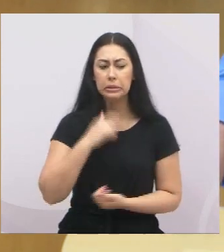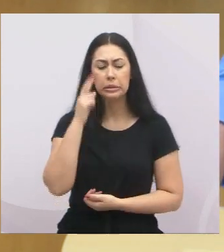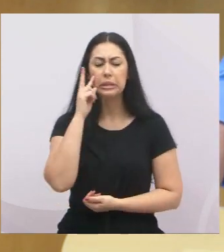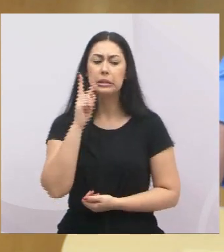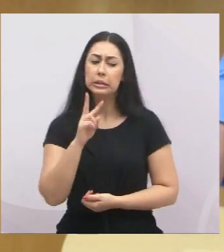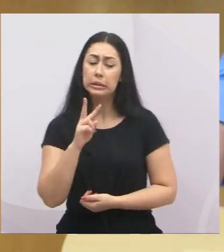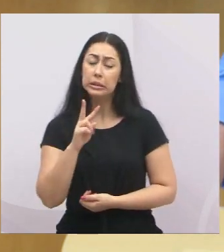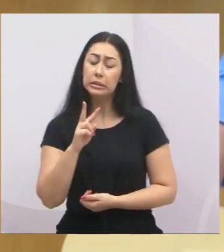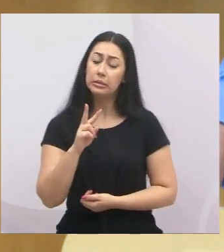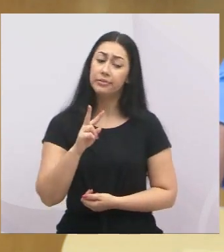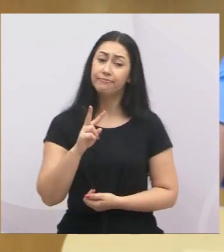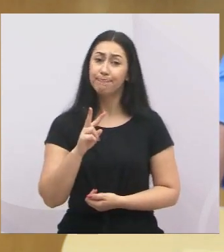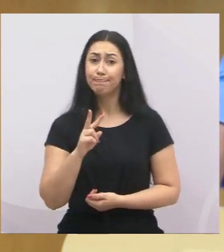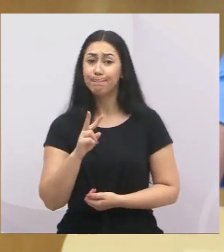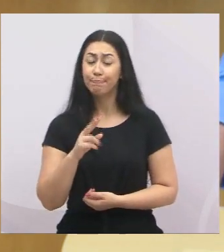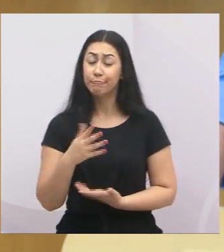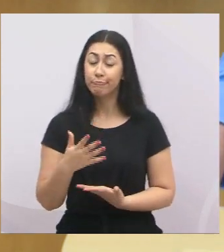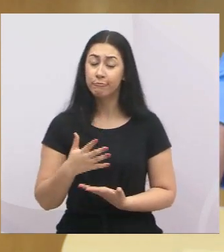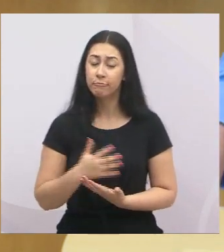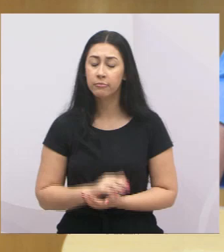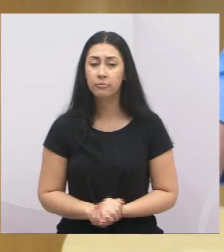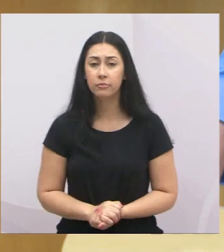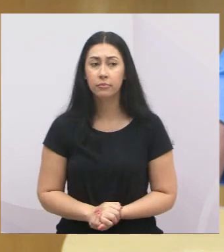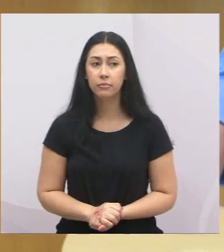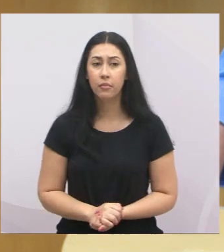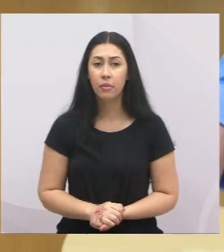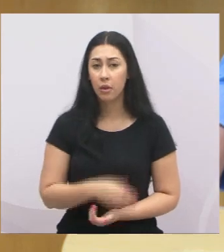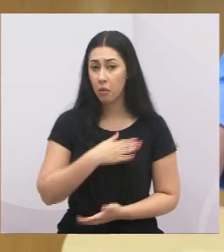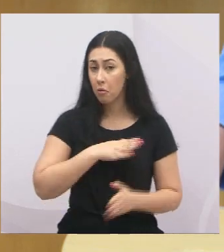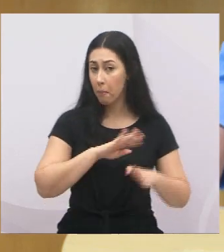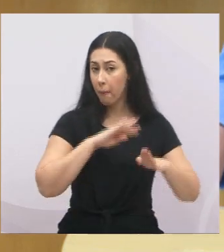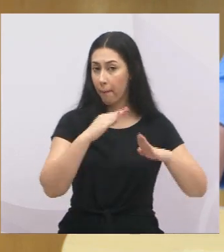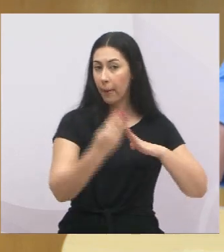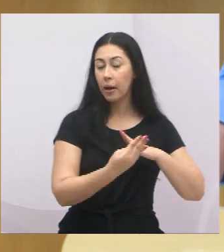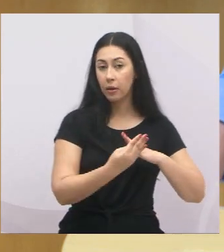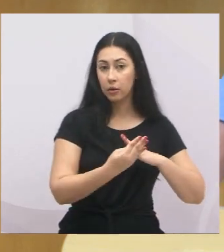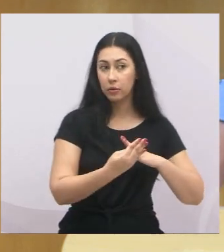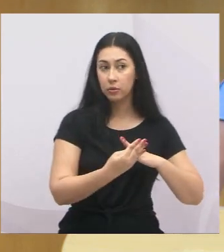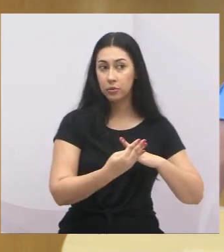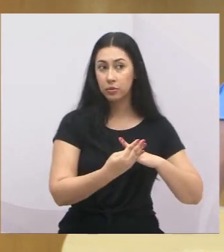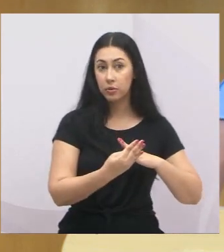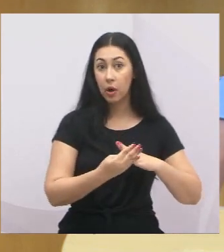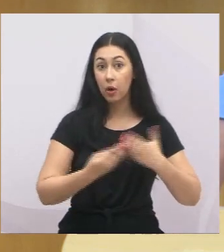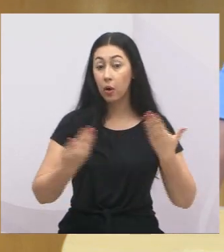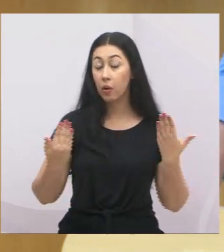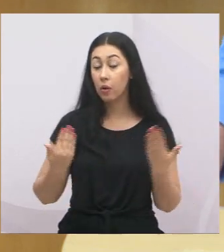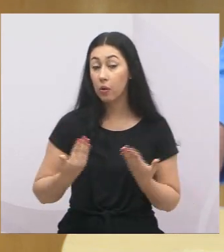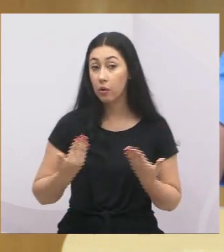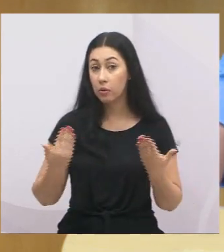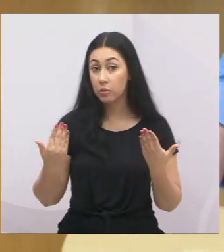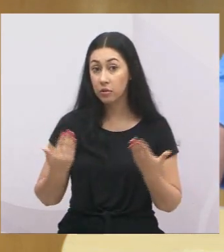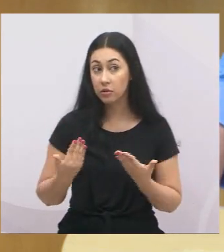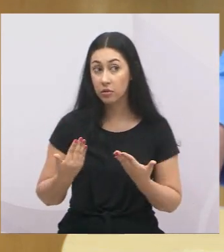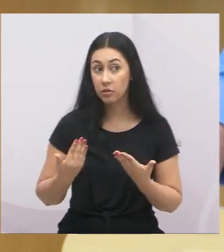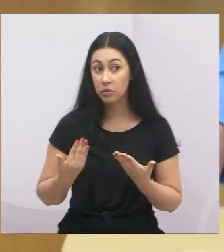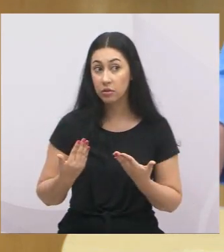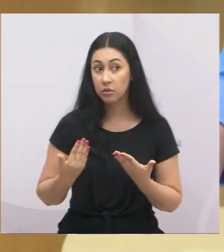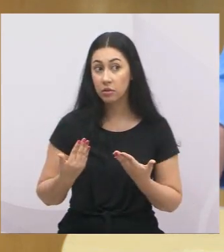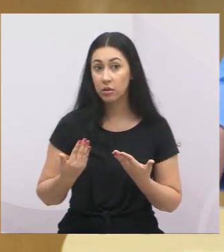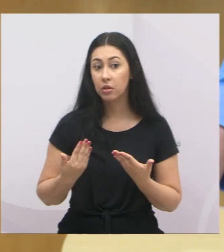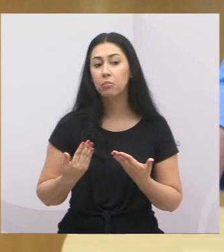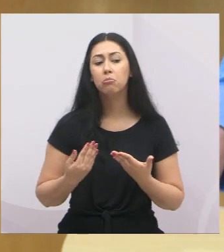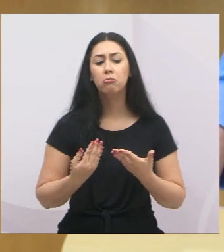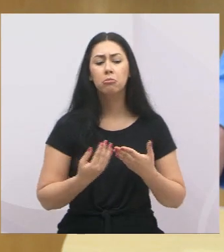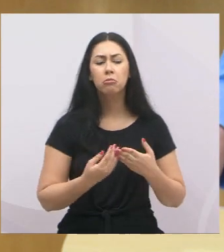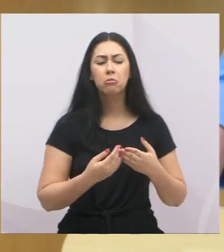justa, tendo em vista que lá no meu bairro está recebendo hoje uma